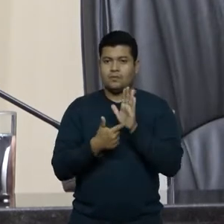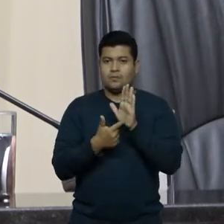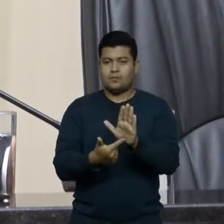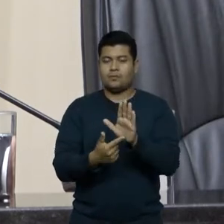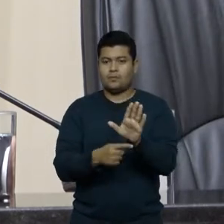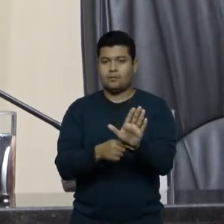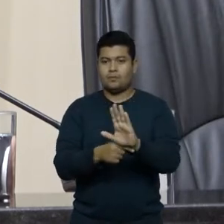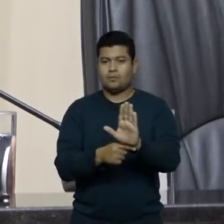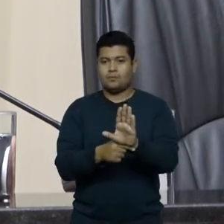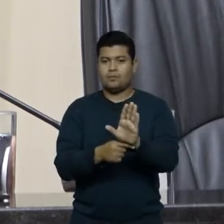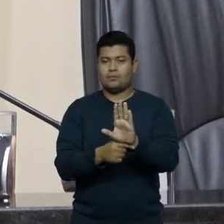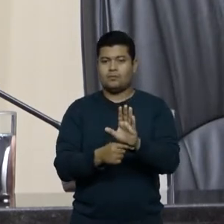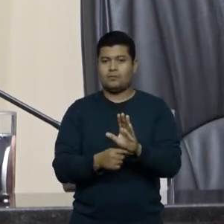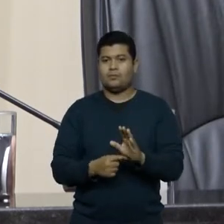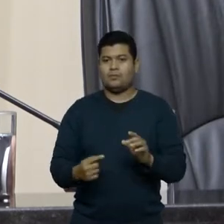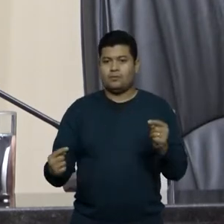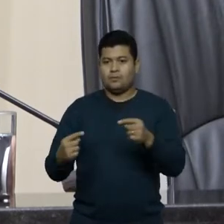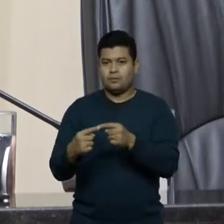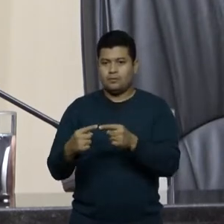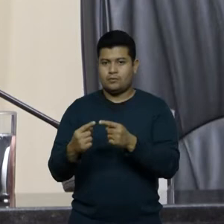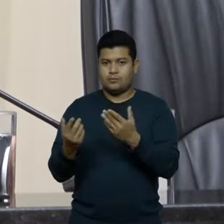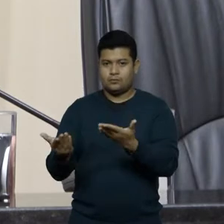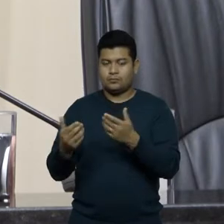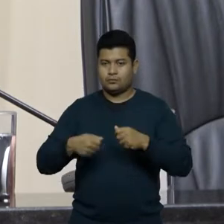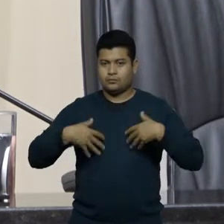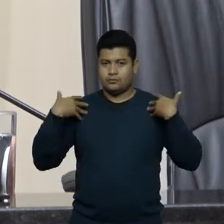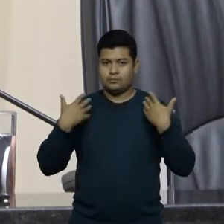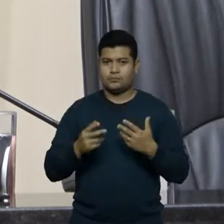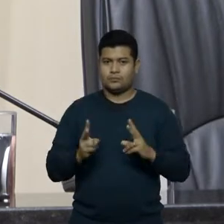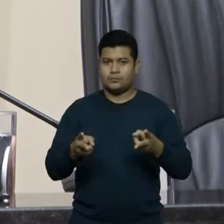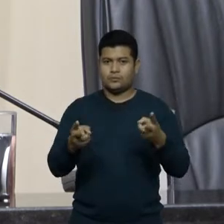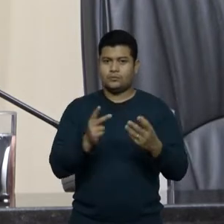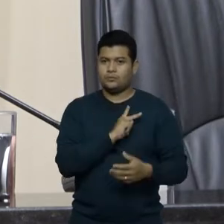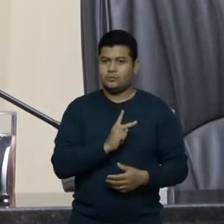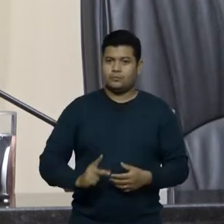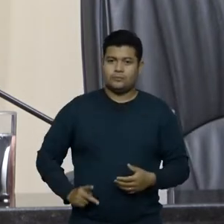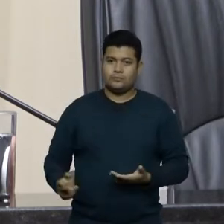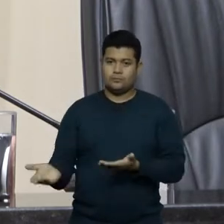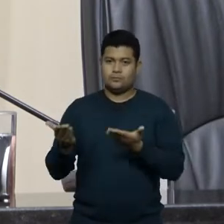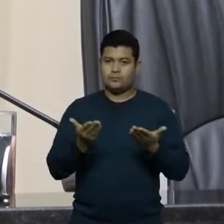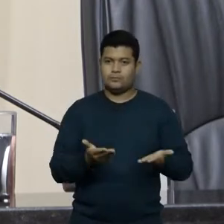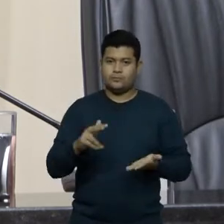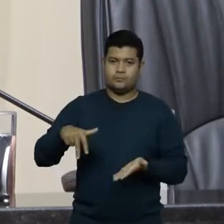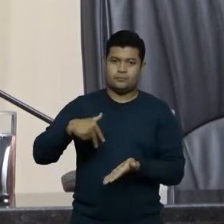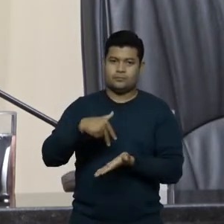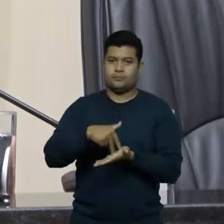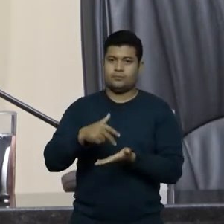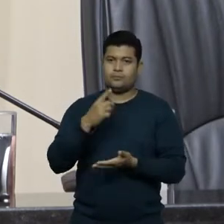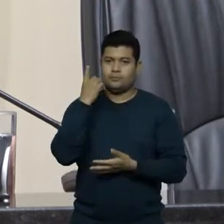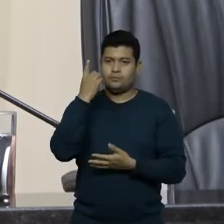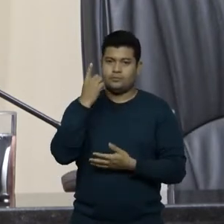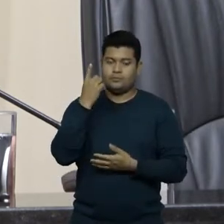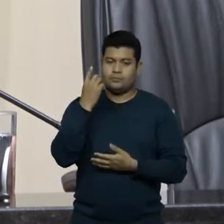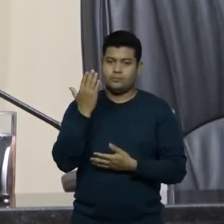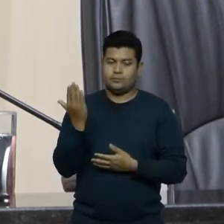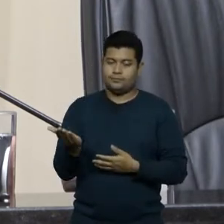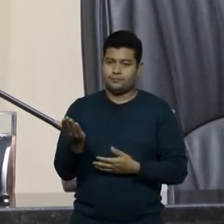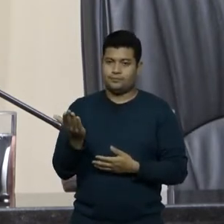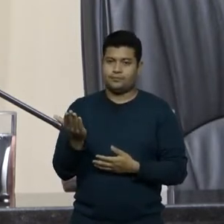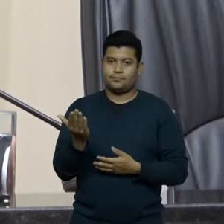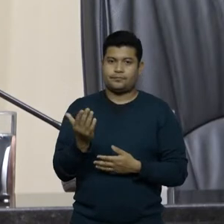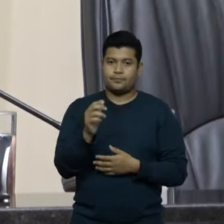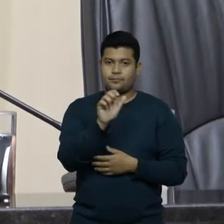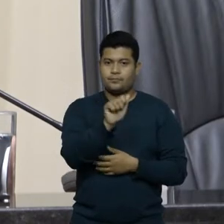institucional dando continuidade dos o presidente convidou para fazer o uso da palavra serviço uma senhora